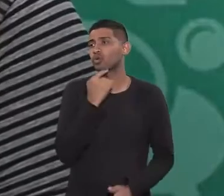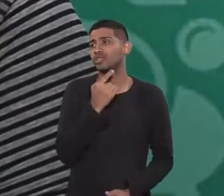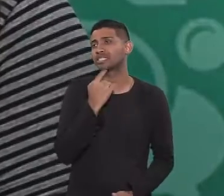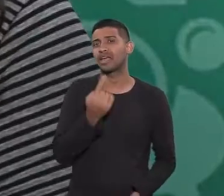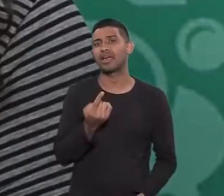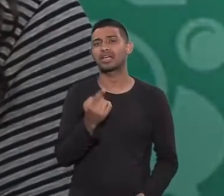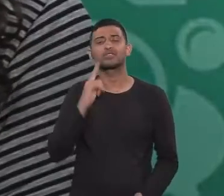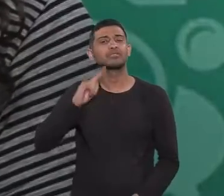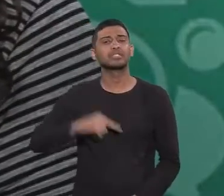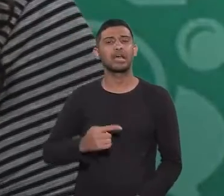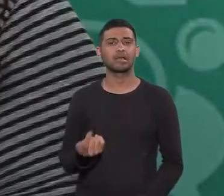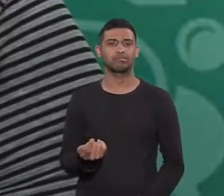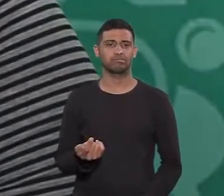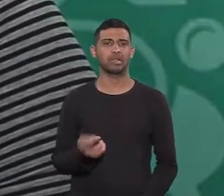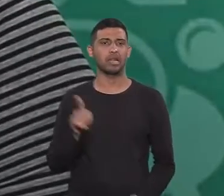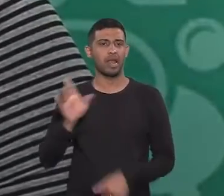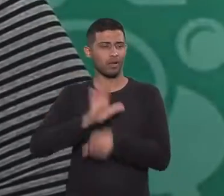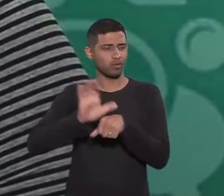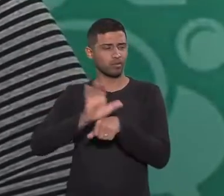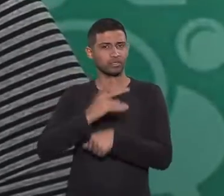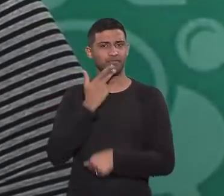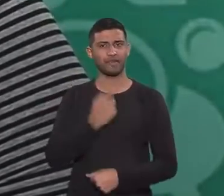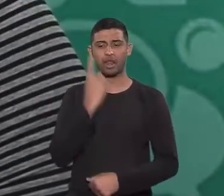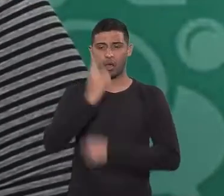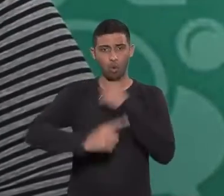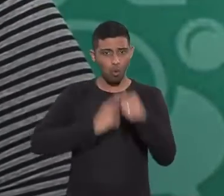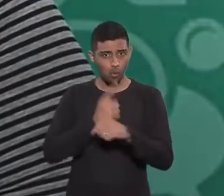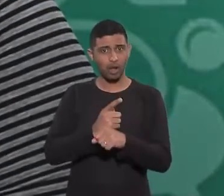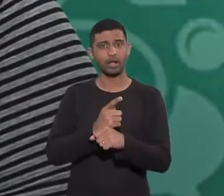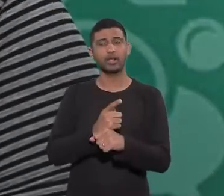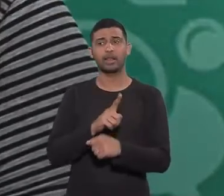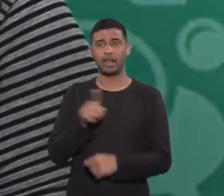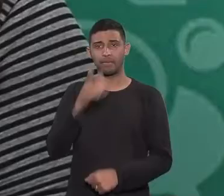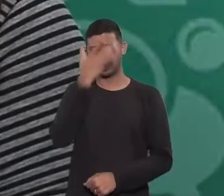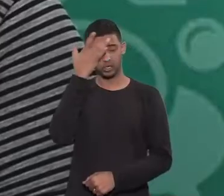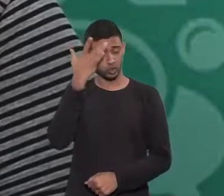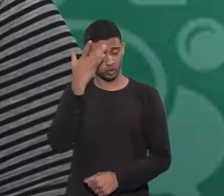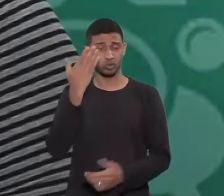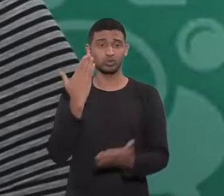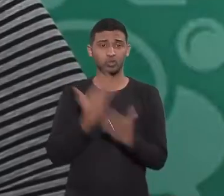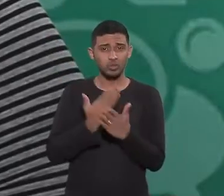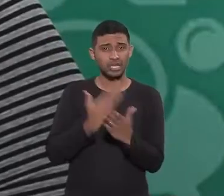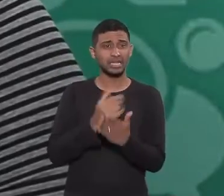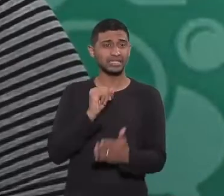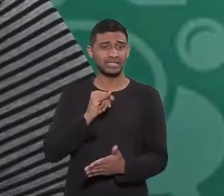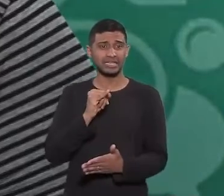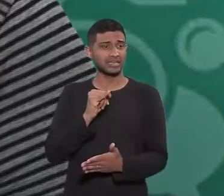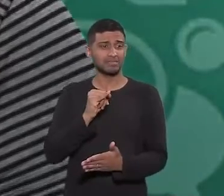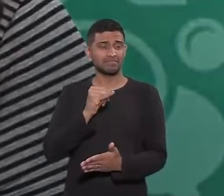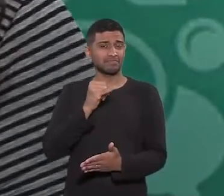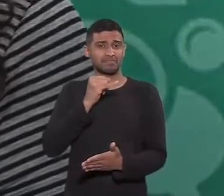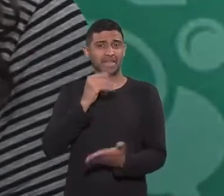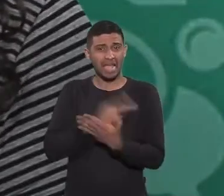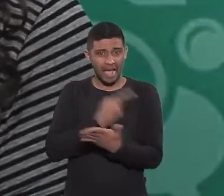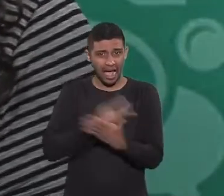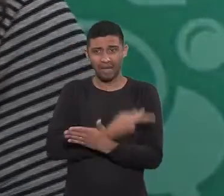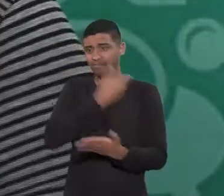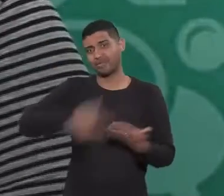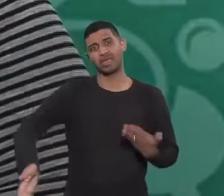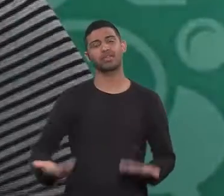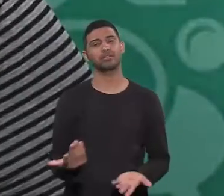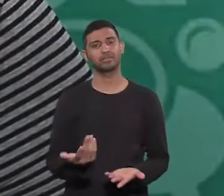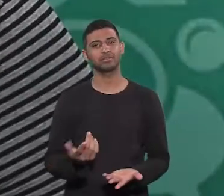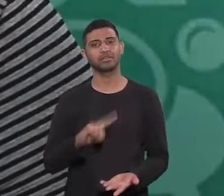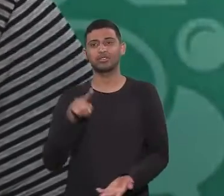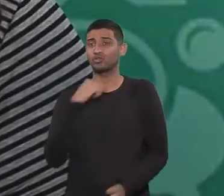único ano que você vai conseguir. A gente no pré fala muito sobre isso, né? É um ano da vida das pessoas. É um ano que, se deu errado, elas perdem. E que